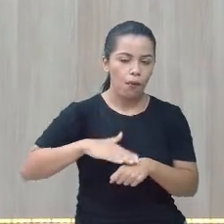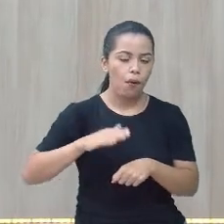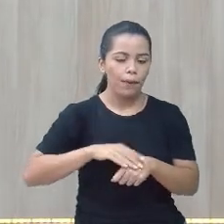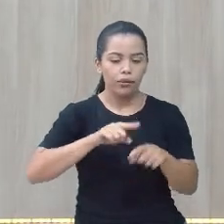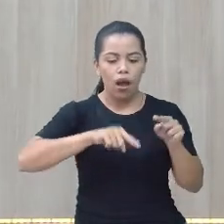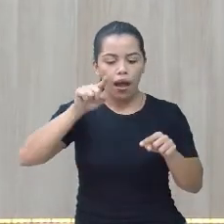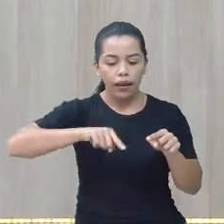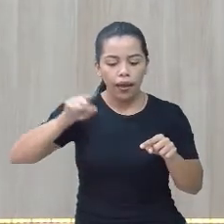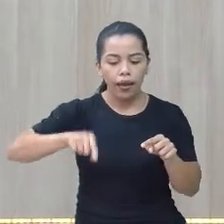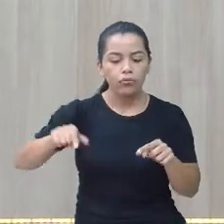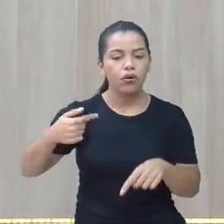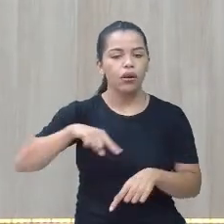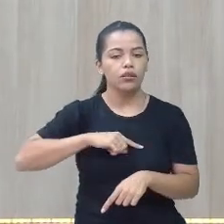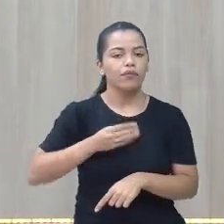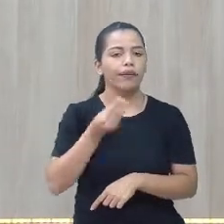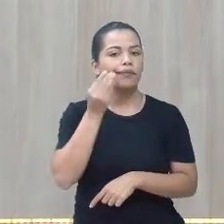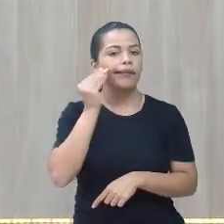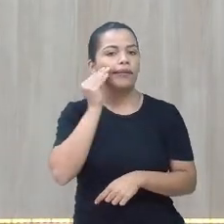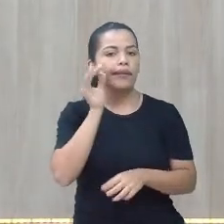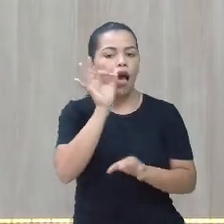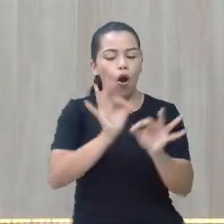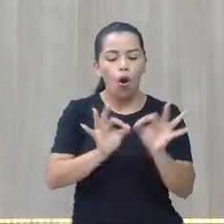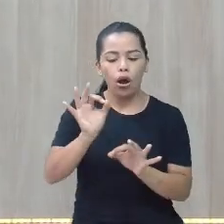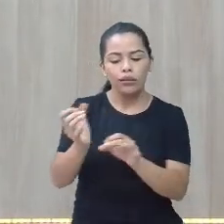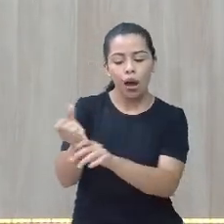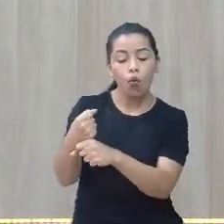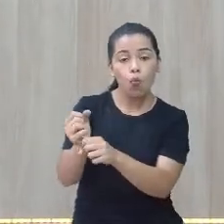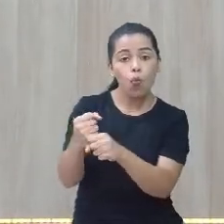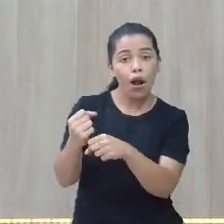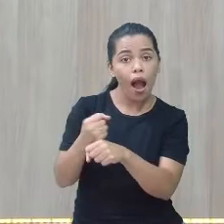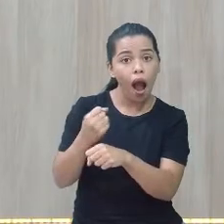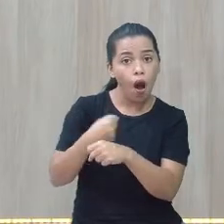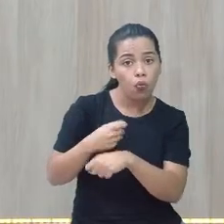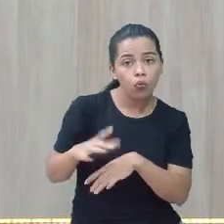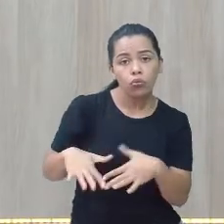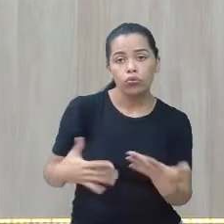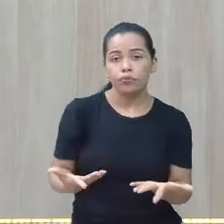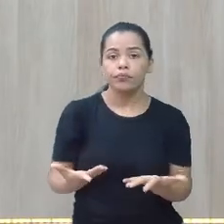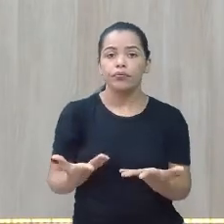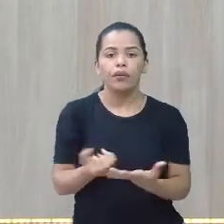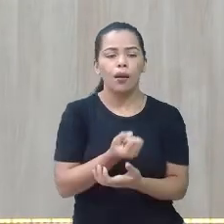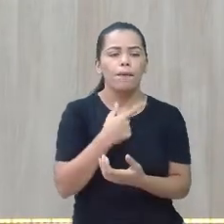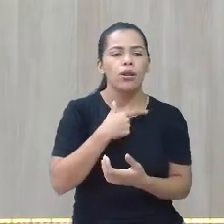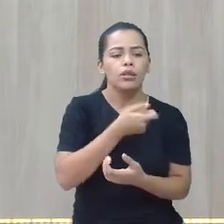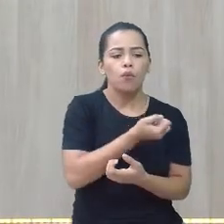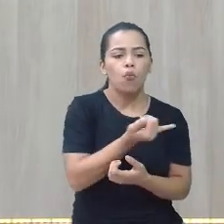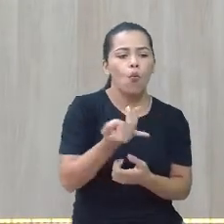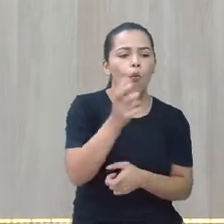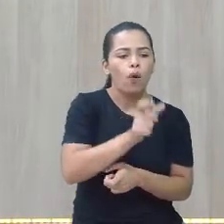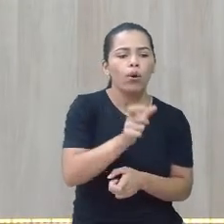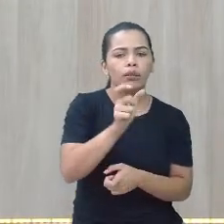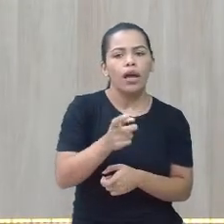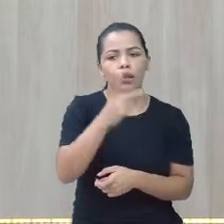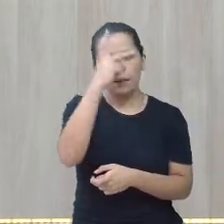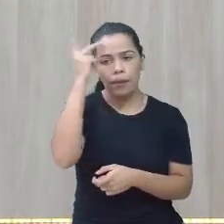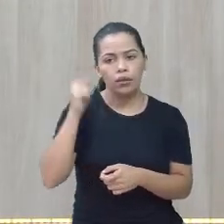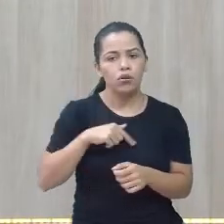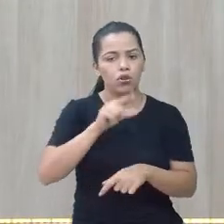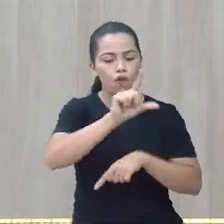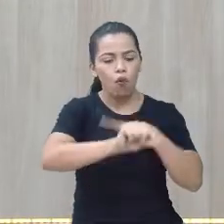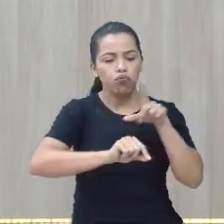vai tentar estabelecer o cálculo, tá certo? Ou seja, uma quantidade de pessoas, se eu for escolher aqueles dois rapazes ali, eu